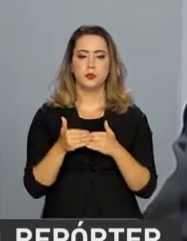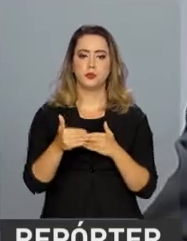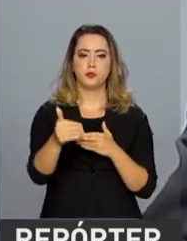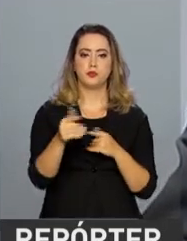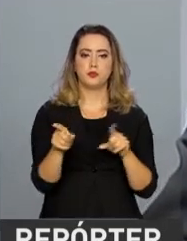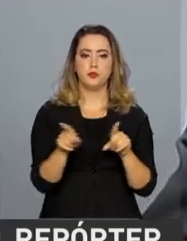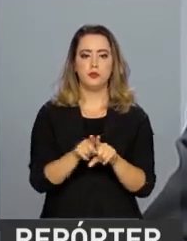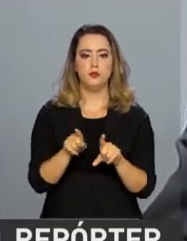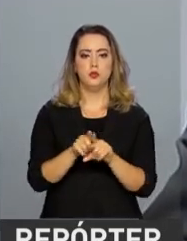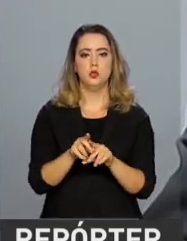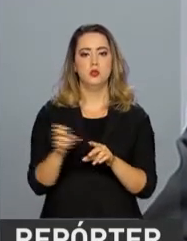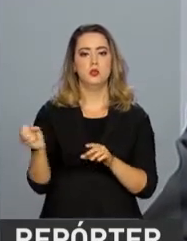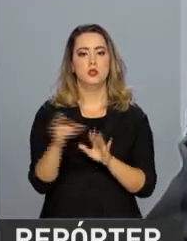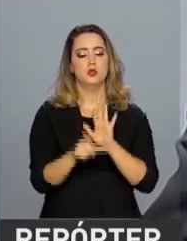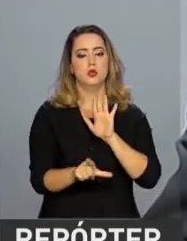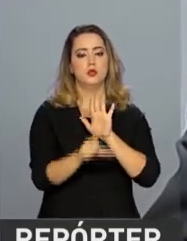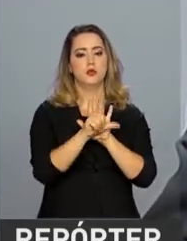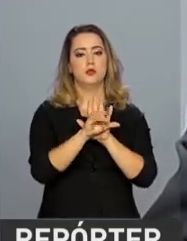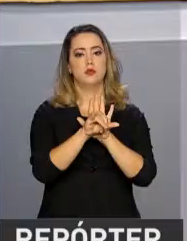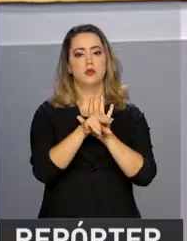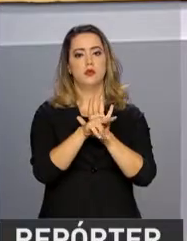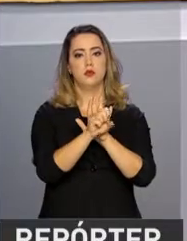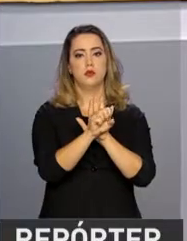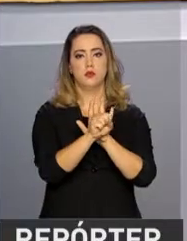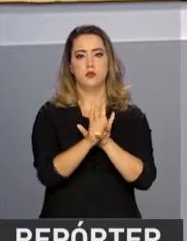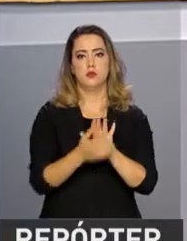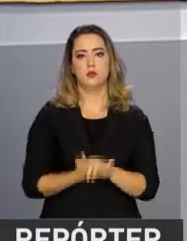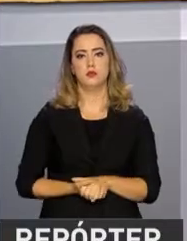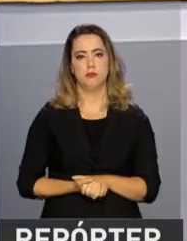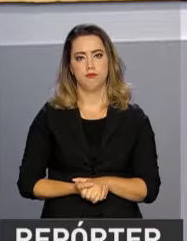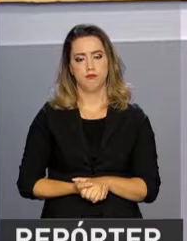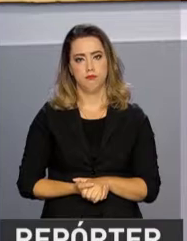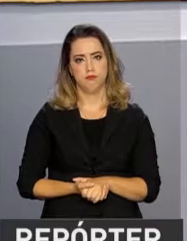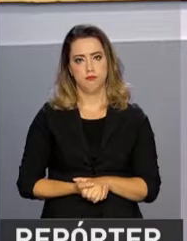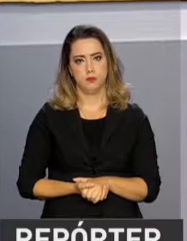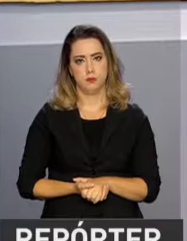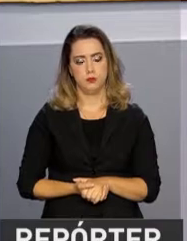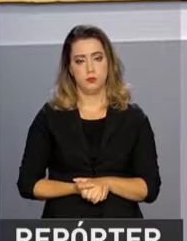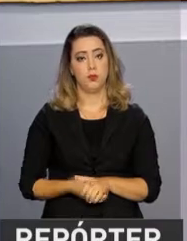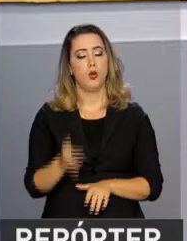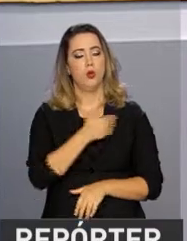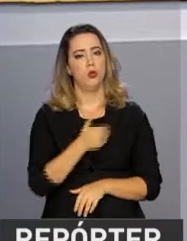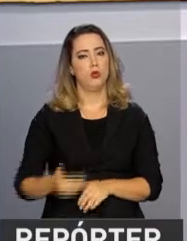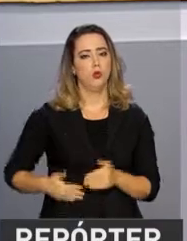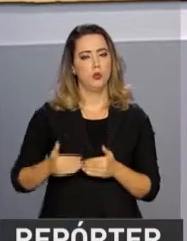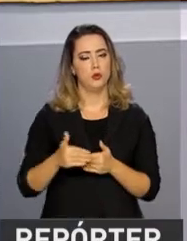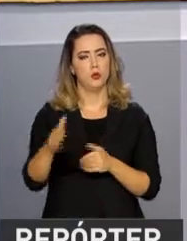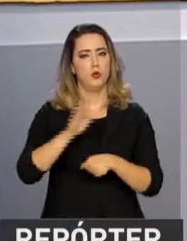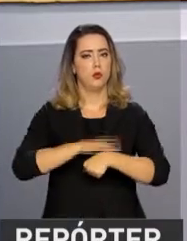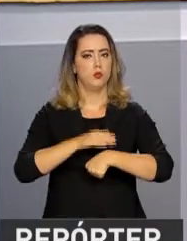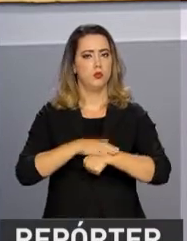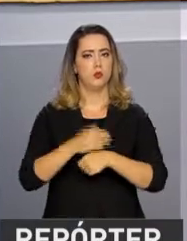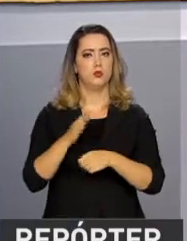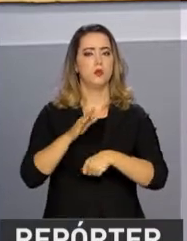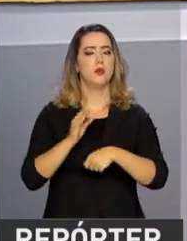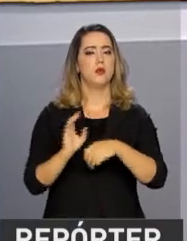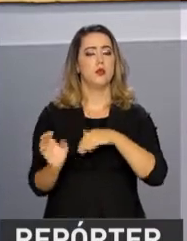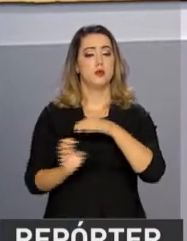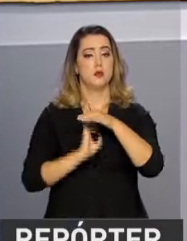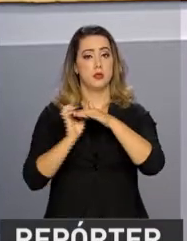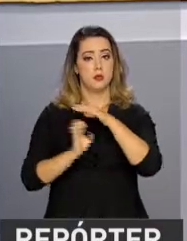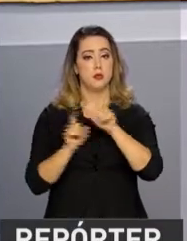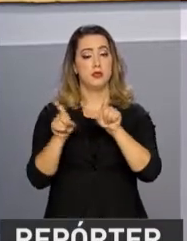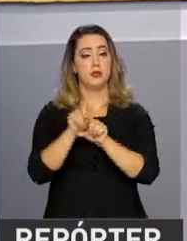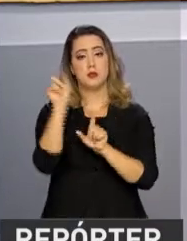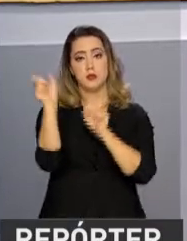pela reforma da previdência o governo prorrogou o prazo para pessoas físicas e jurídicas quitarem as dívidas